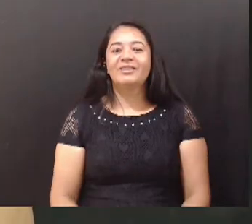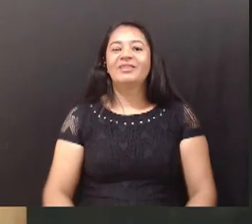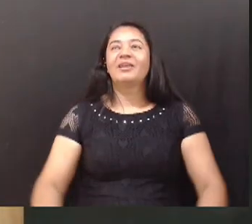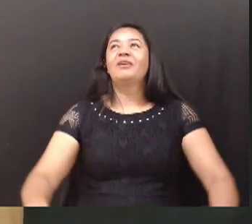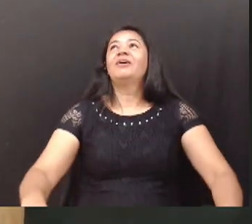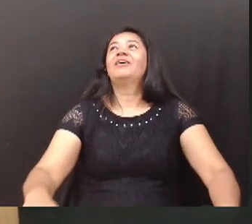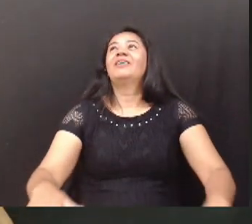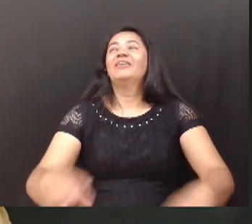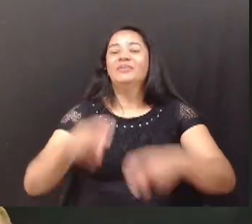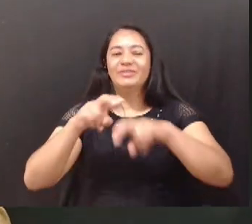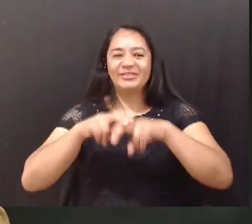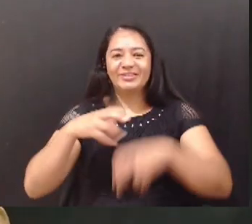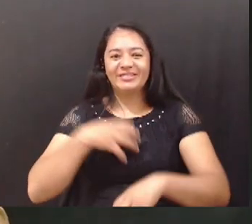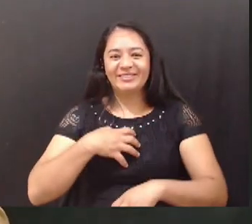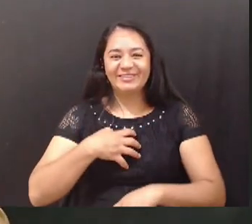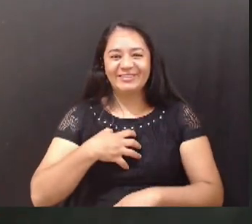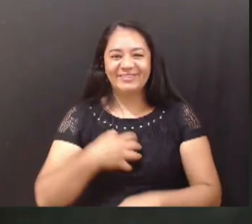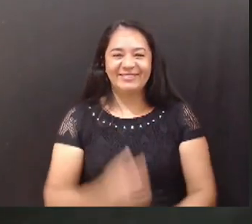tô num divã.